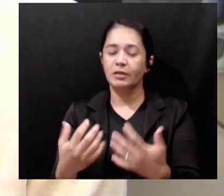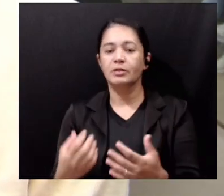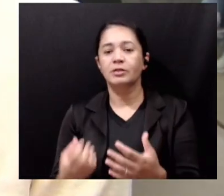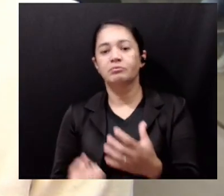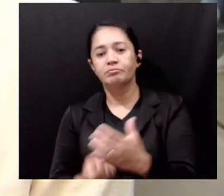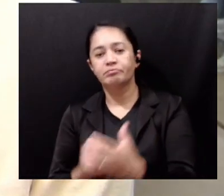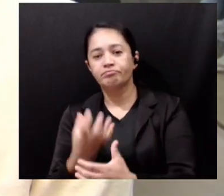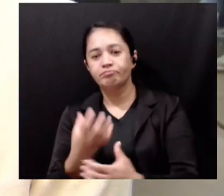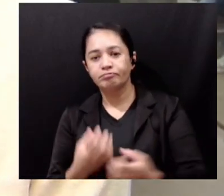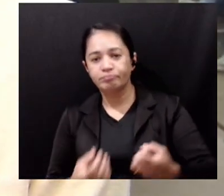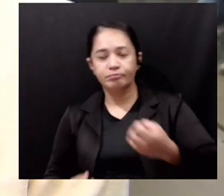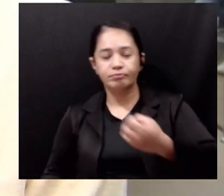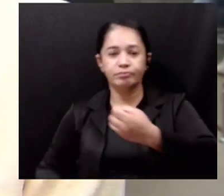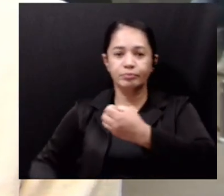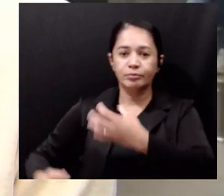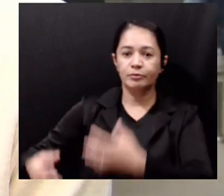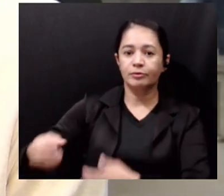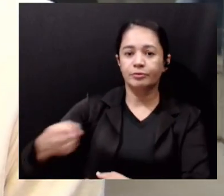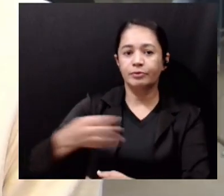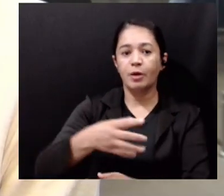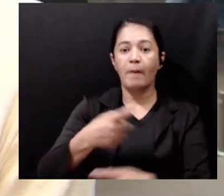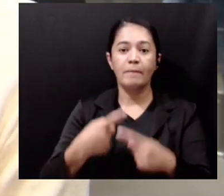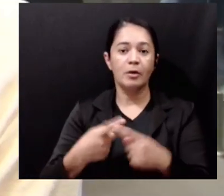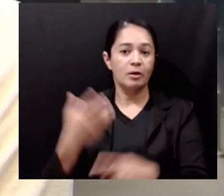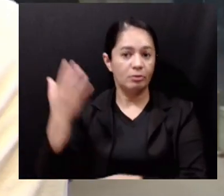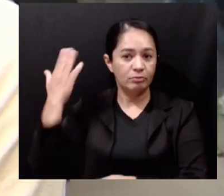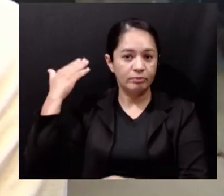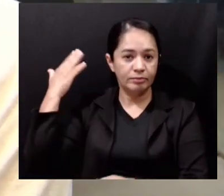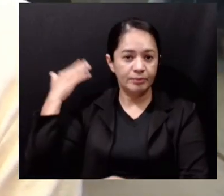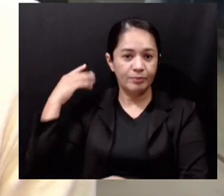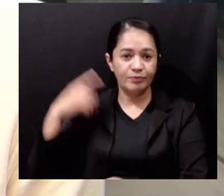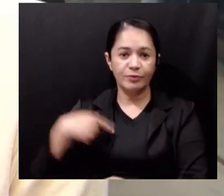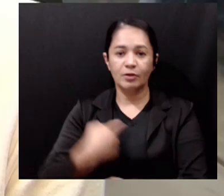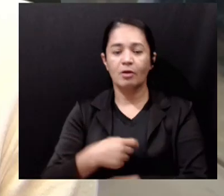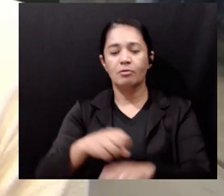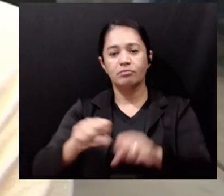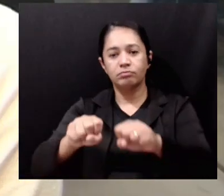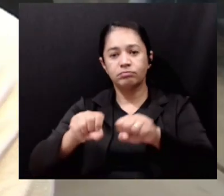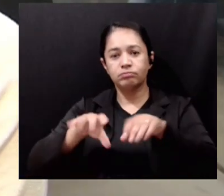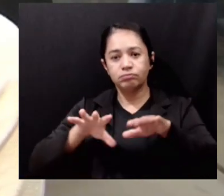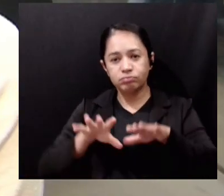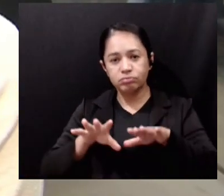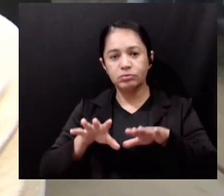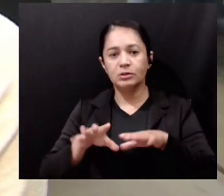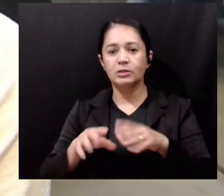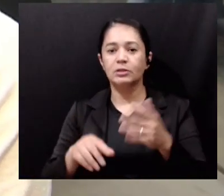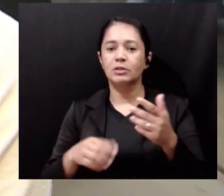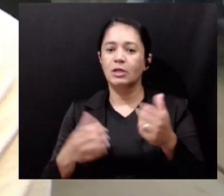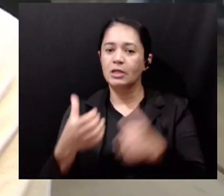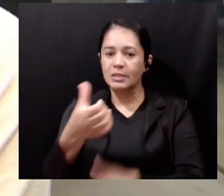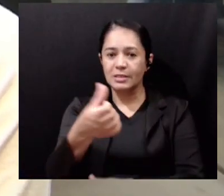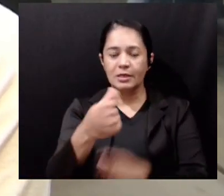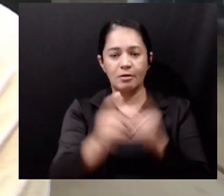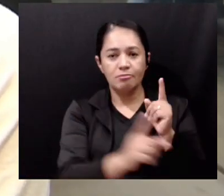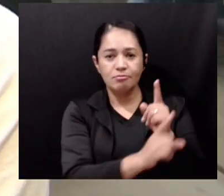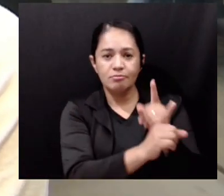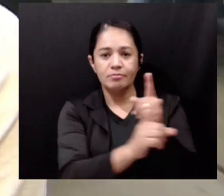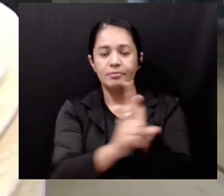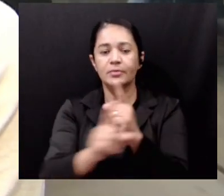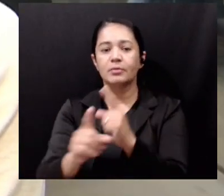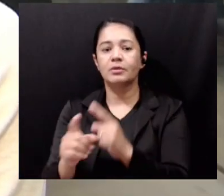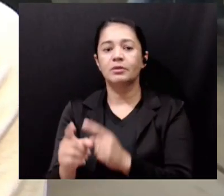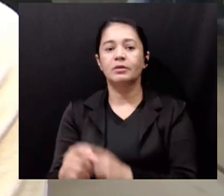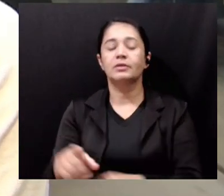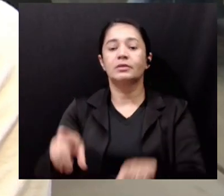na legislatura passada, nós realizamos um seminário, 6 encontros, tivemos a presença de diversos parlamentares, inclusive o deputado